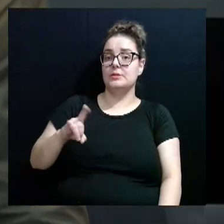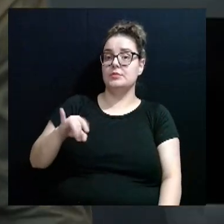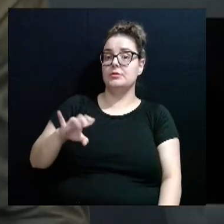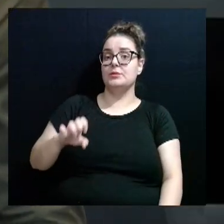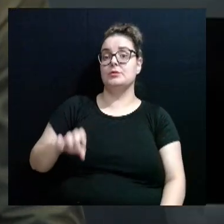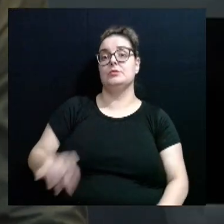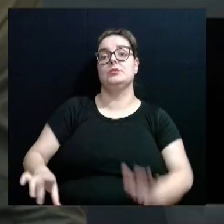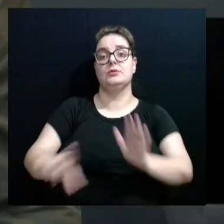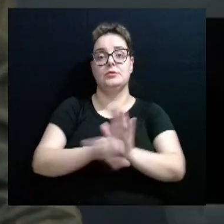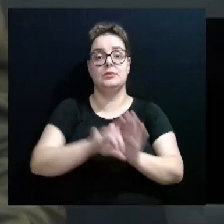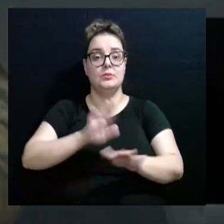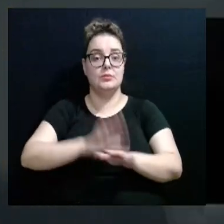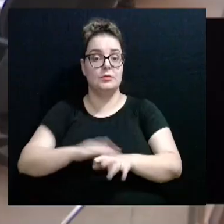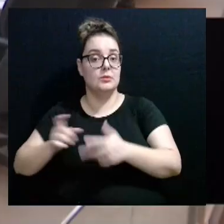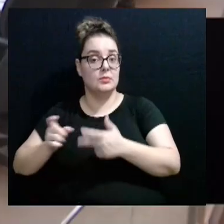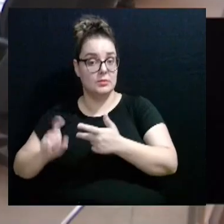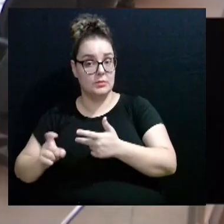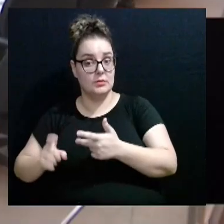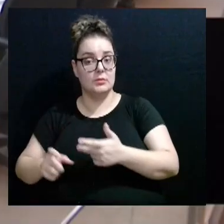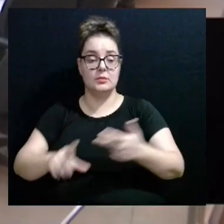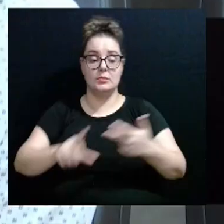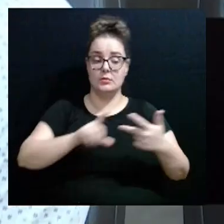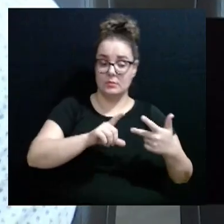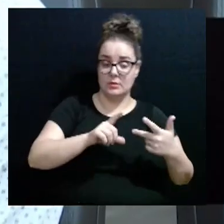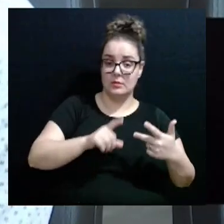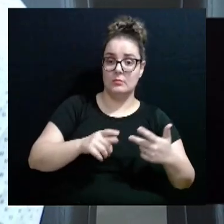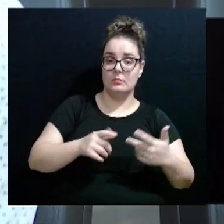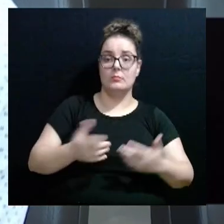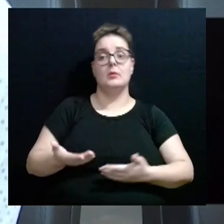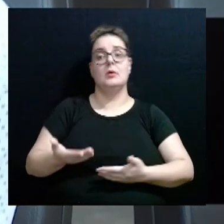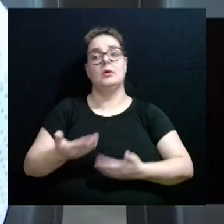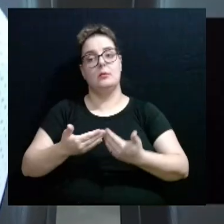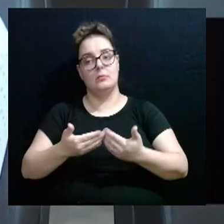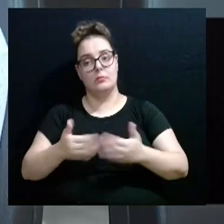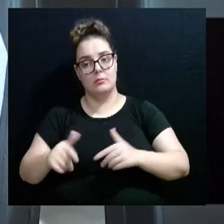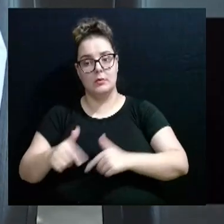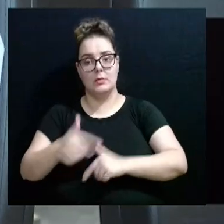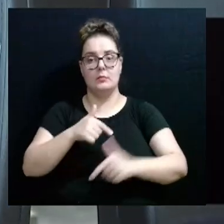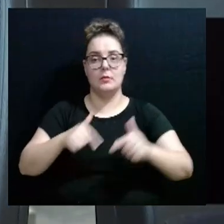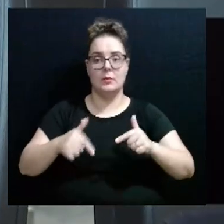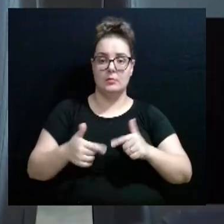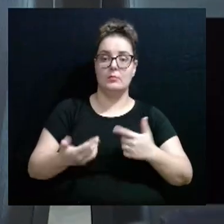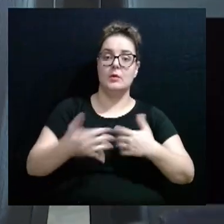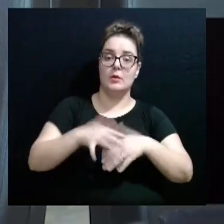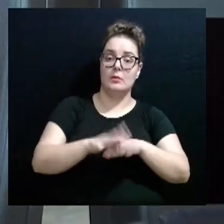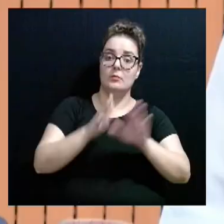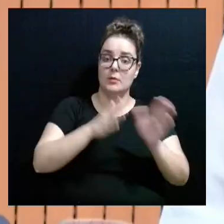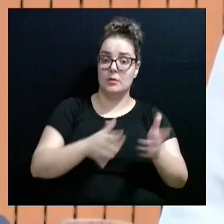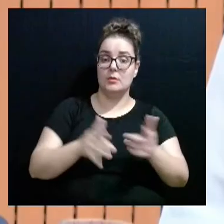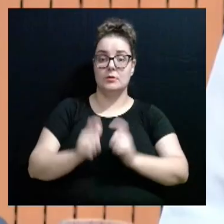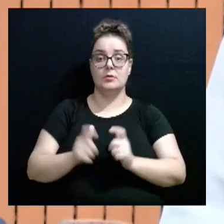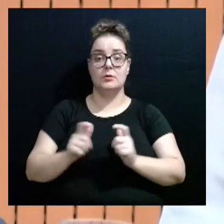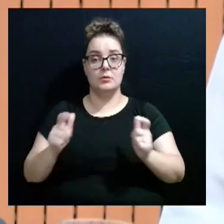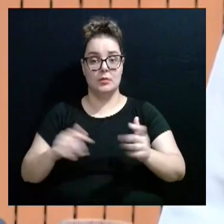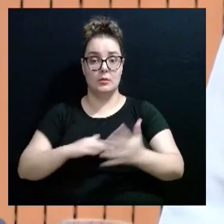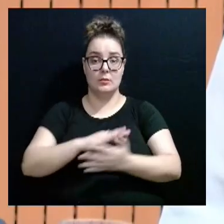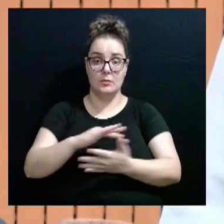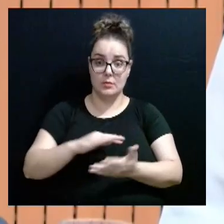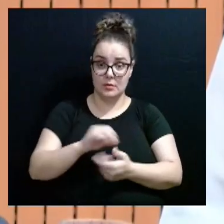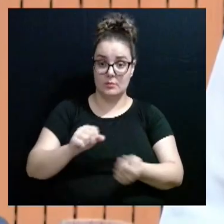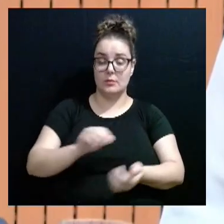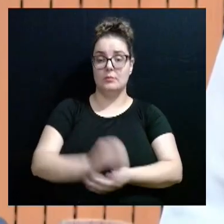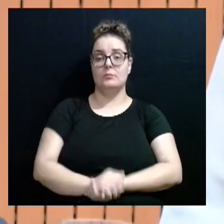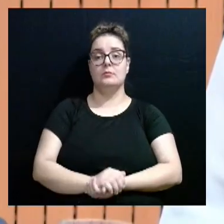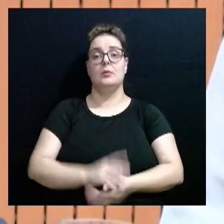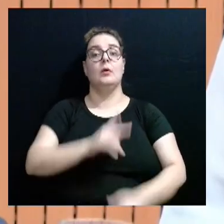executivas voltadas para a geração de emprego, inclusão produtiva e crescimento sustentável. Presidida pelo